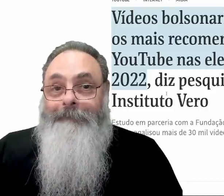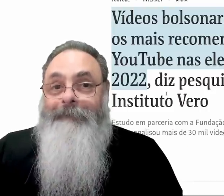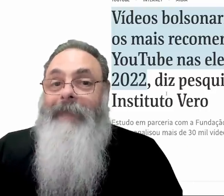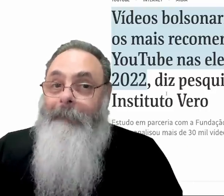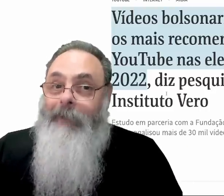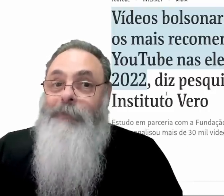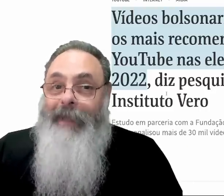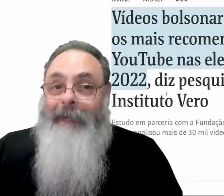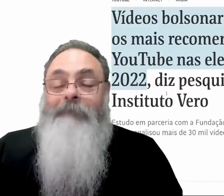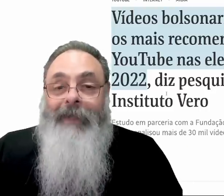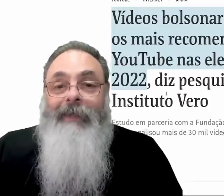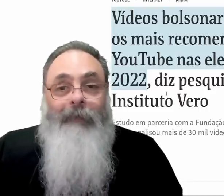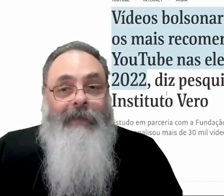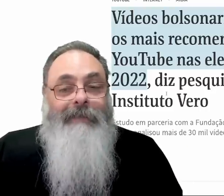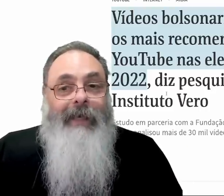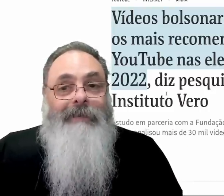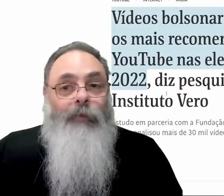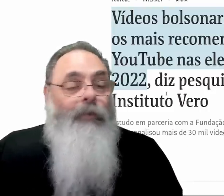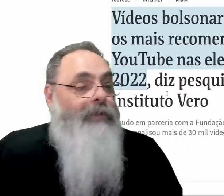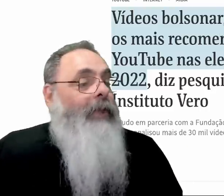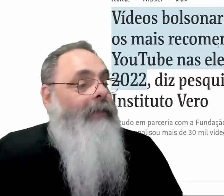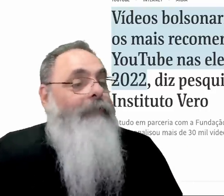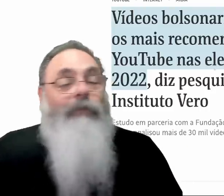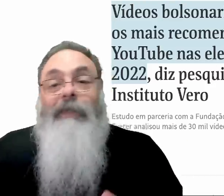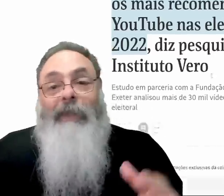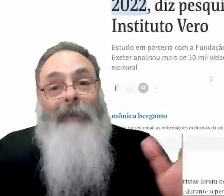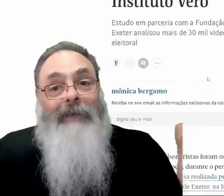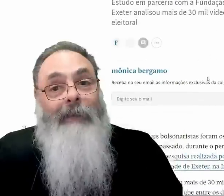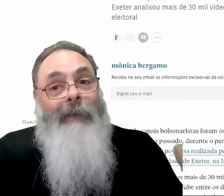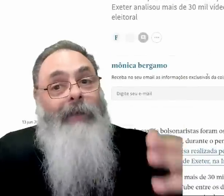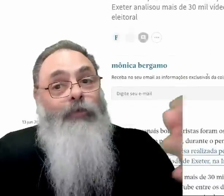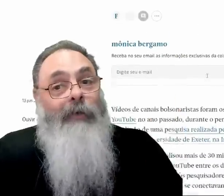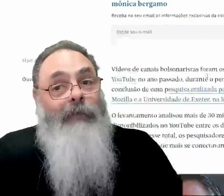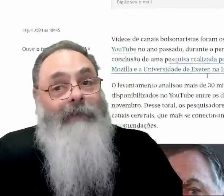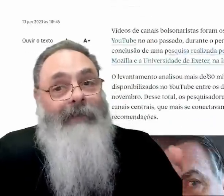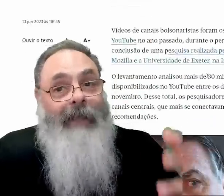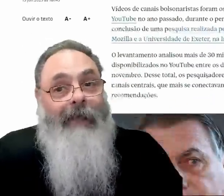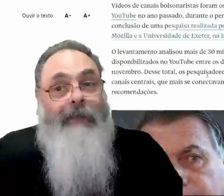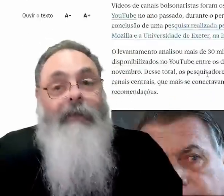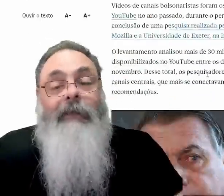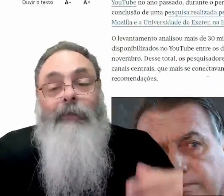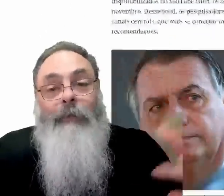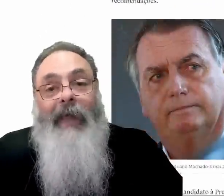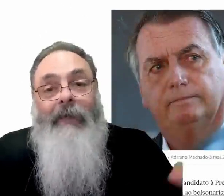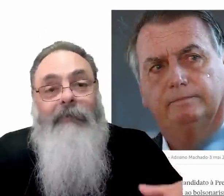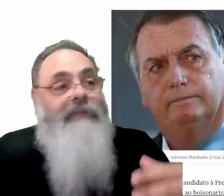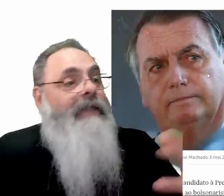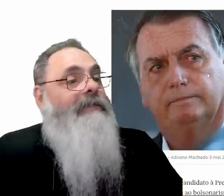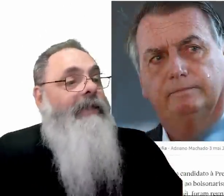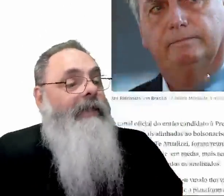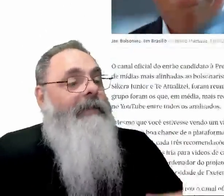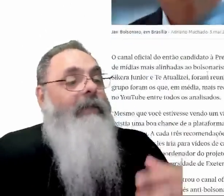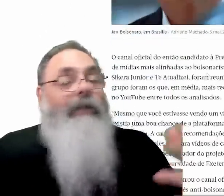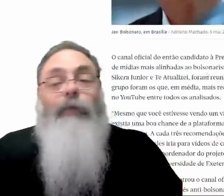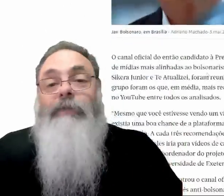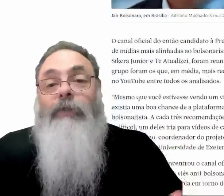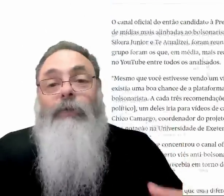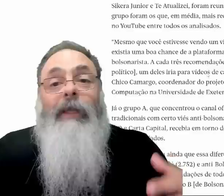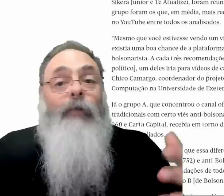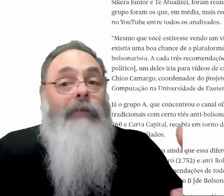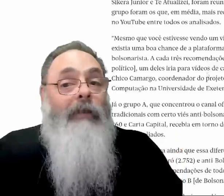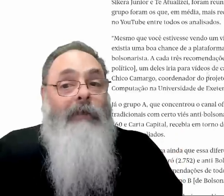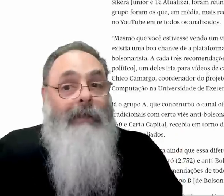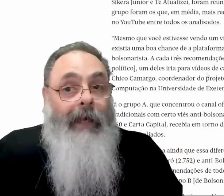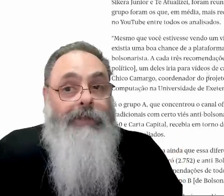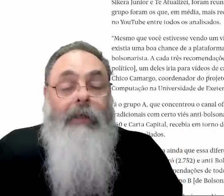o Lula é pode esperar que vai ser essa conclusão né E vamos tentar bater mais uma vez na tecla do pl 26 30 naquela coisa